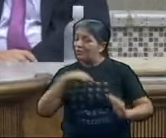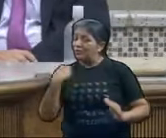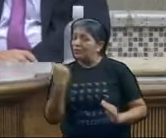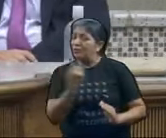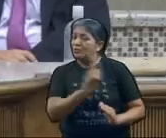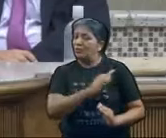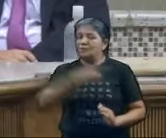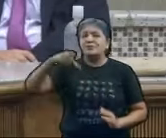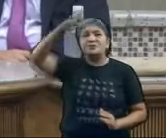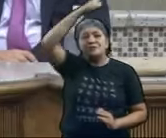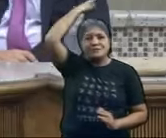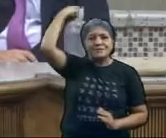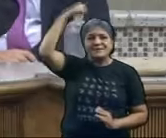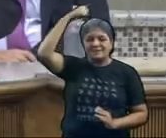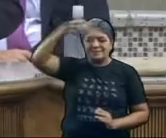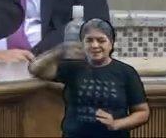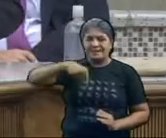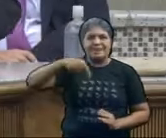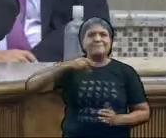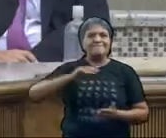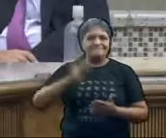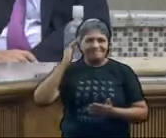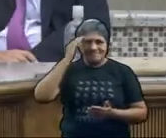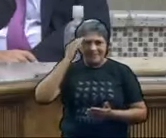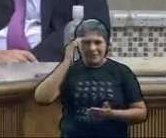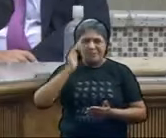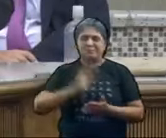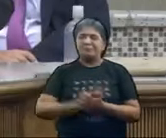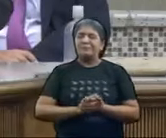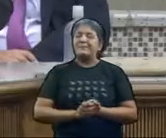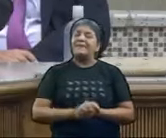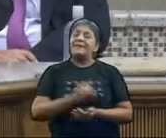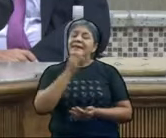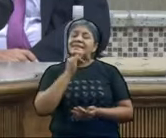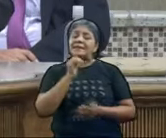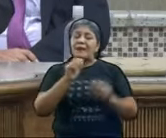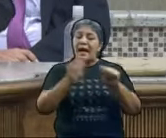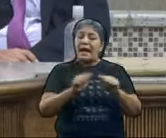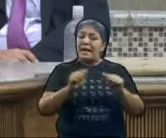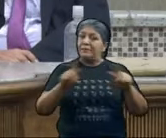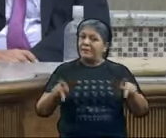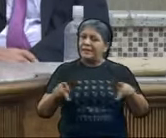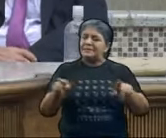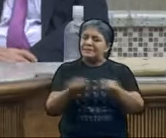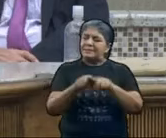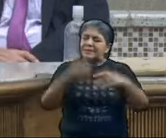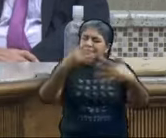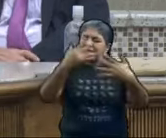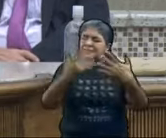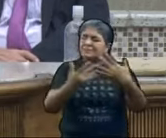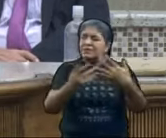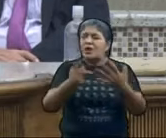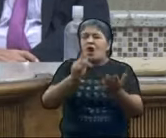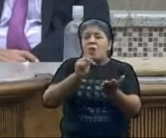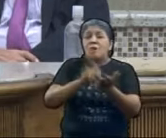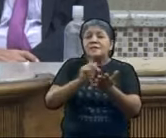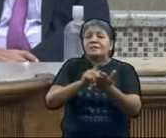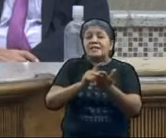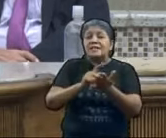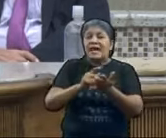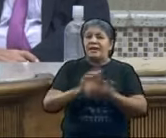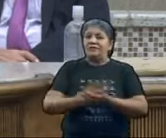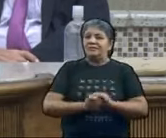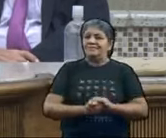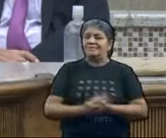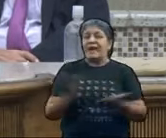capítulo 21, mas aqui existe, traz algumas verdades interessantes. Quem não vai estar